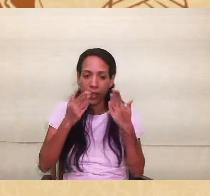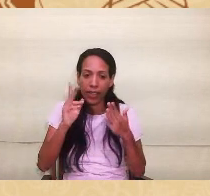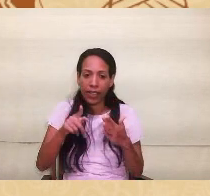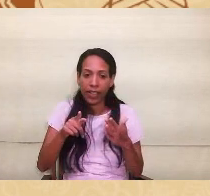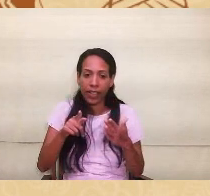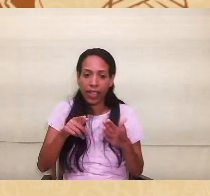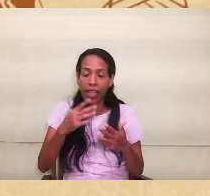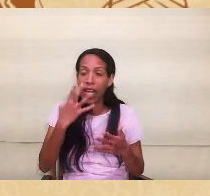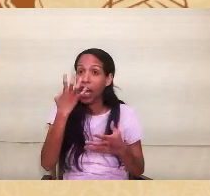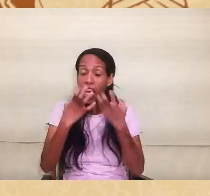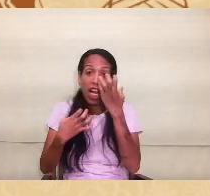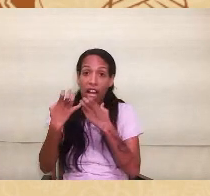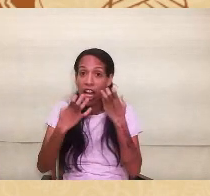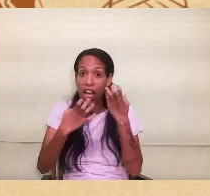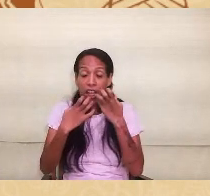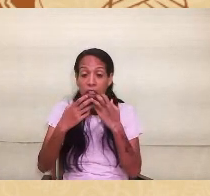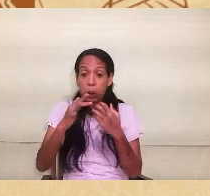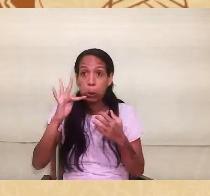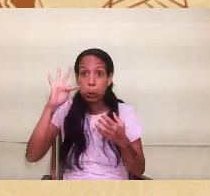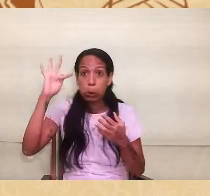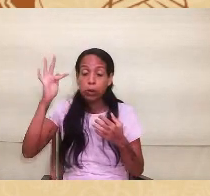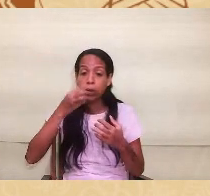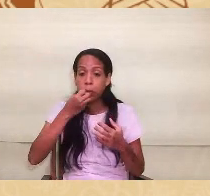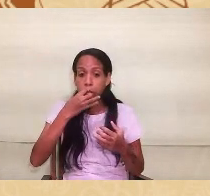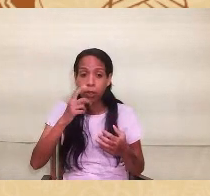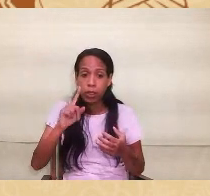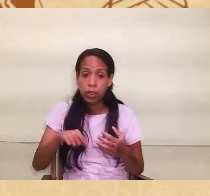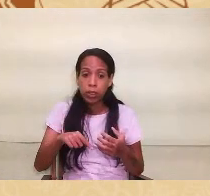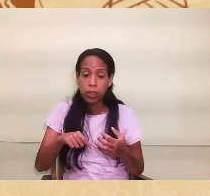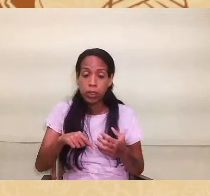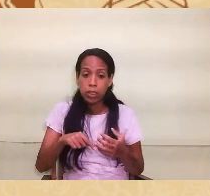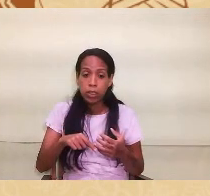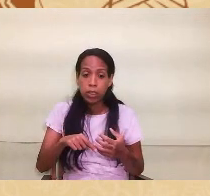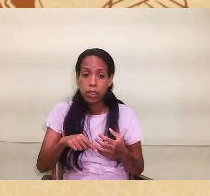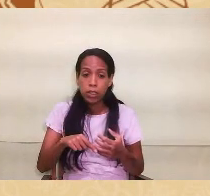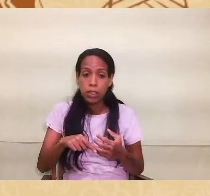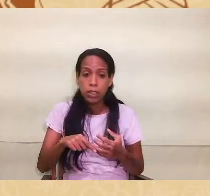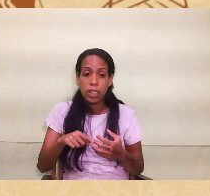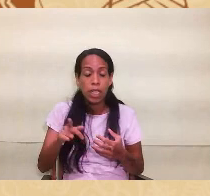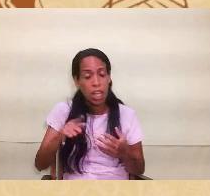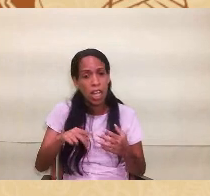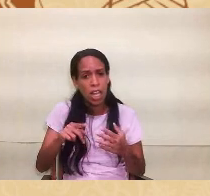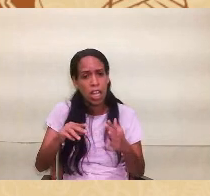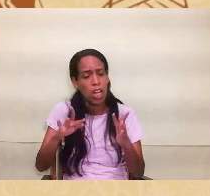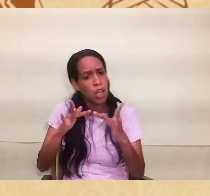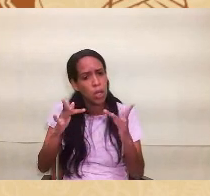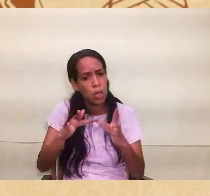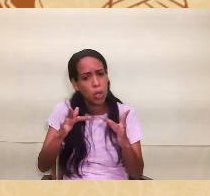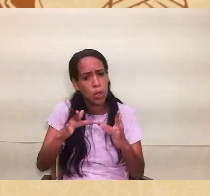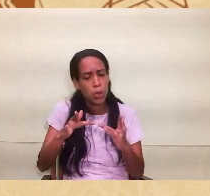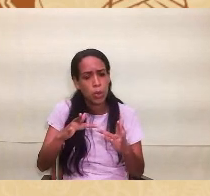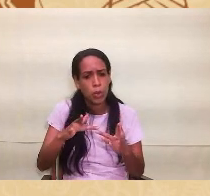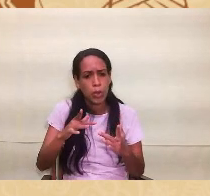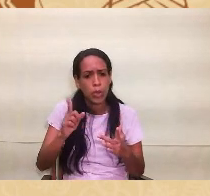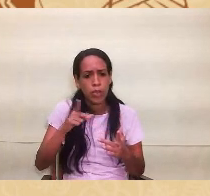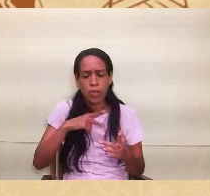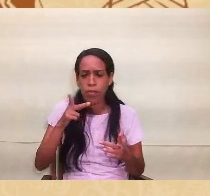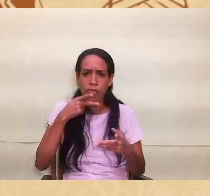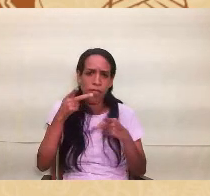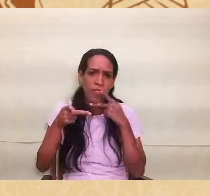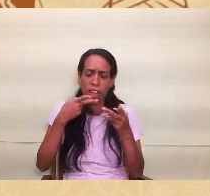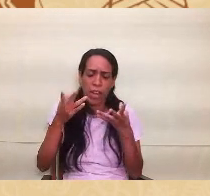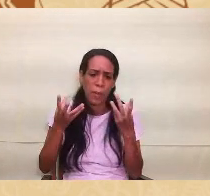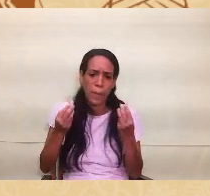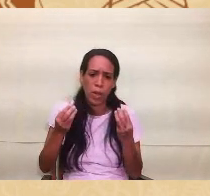mais férteis nessas discussões. Isso é muito bom, é bom saber isso. E essa relação é clara, por exemplo, eu não vou ficar falando nomes,